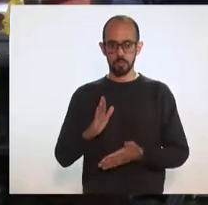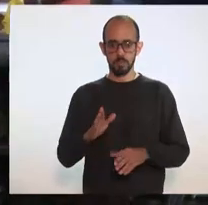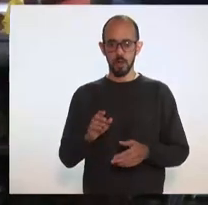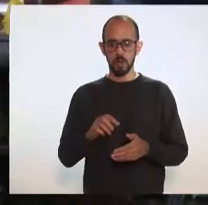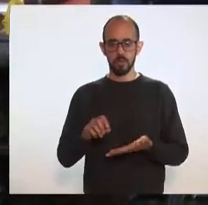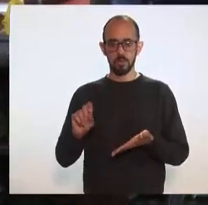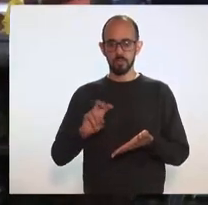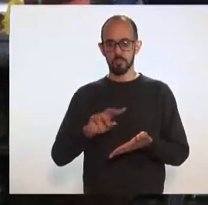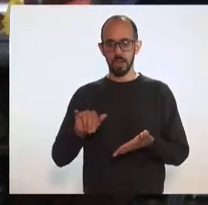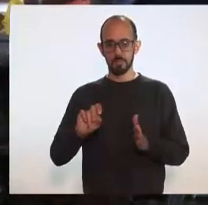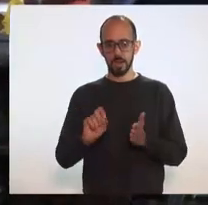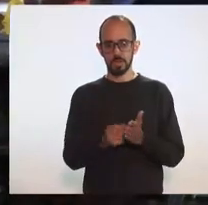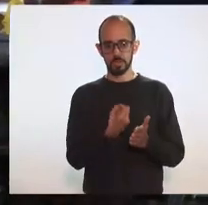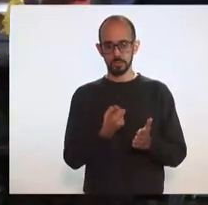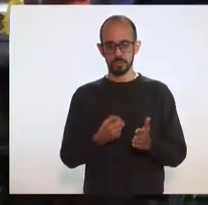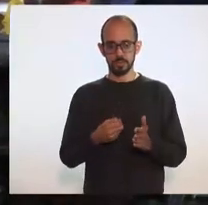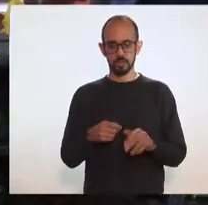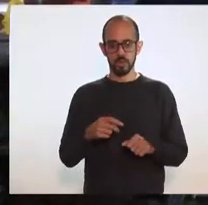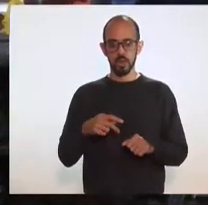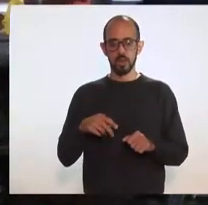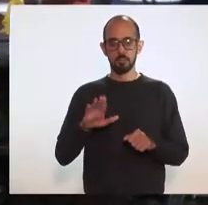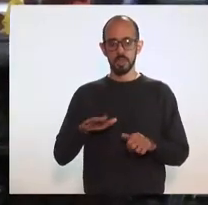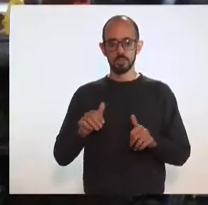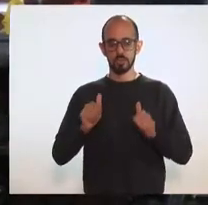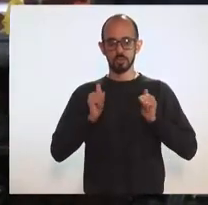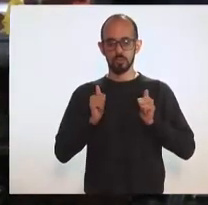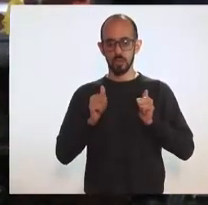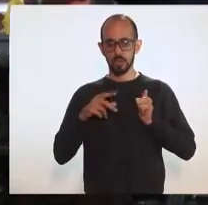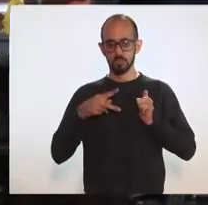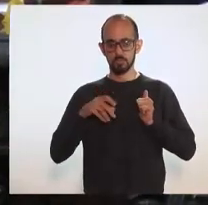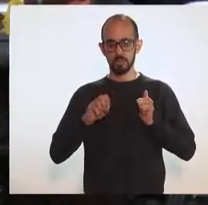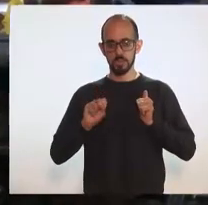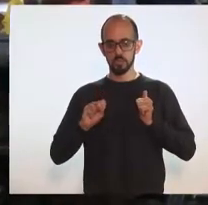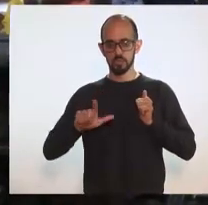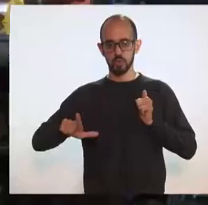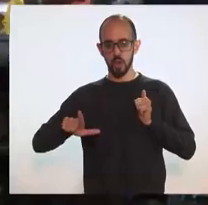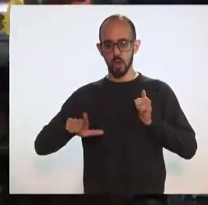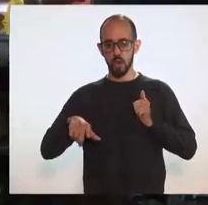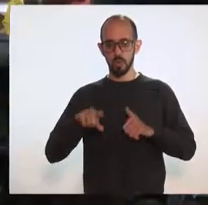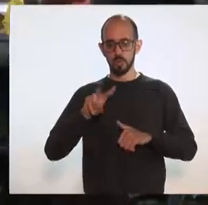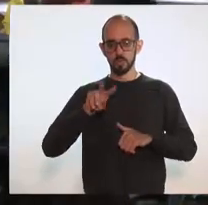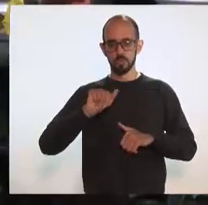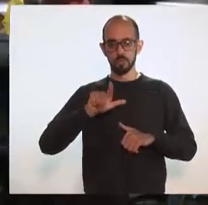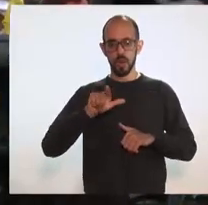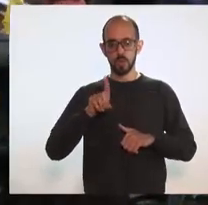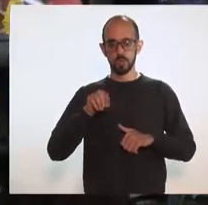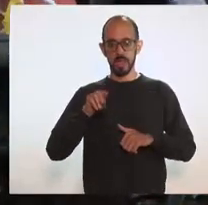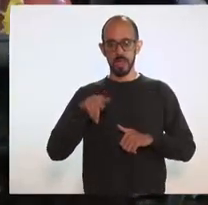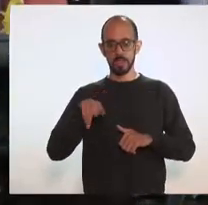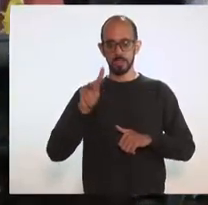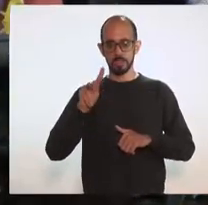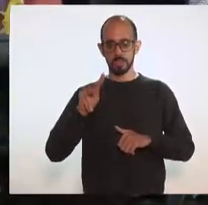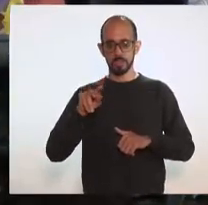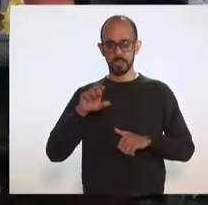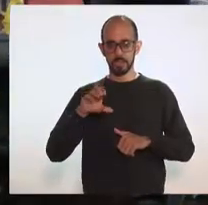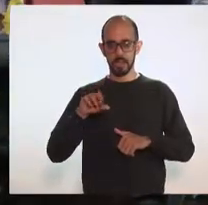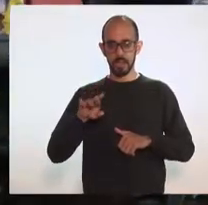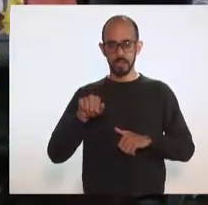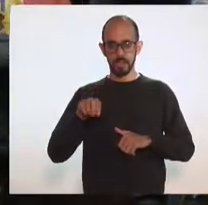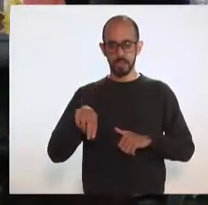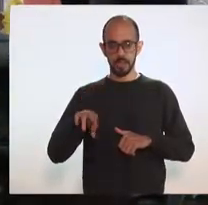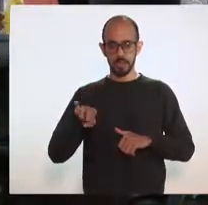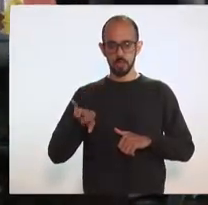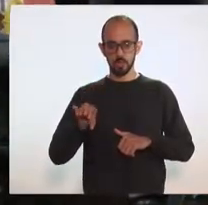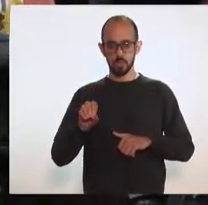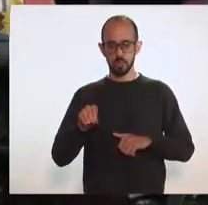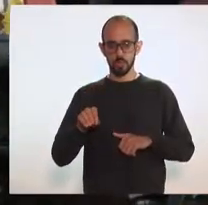vai à promulgação com abstenção da bancada do PSOL e do novo a e do waldeck Carneiro nada mais a tratar na ordem do dia